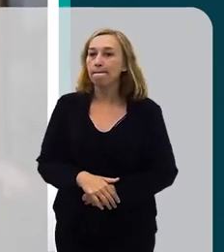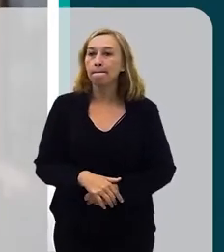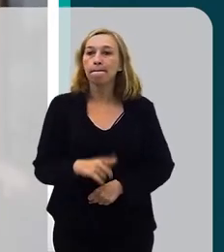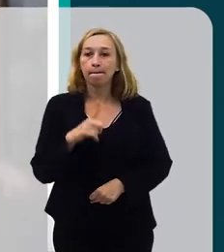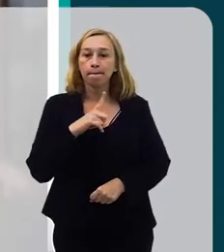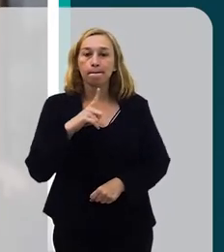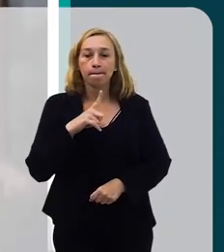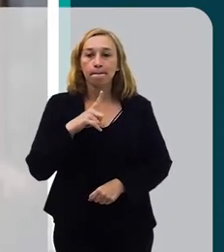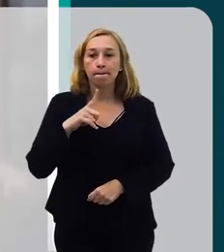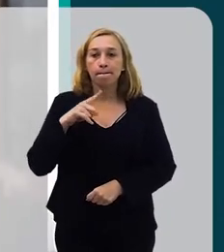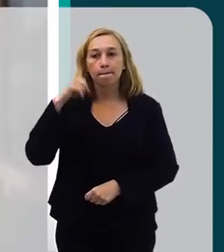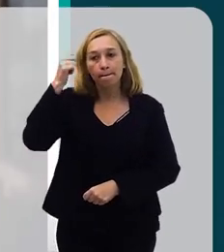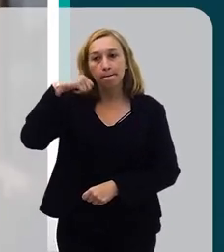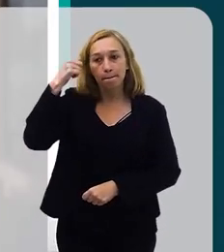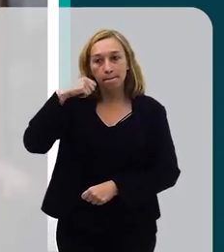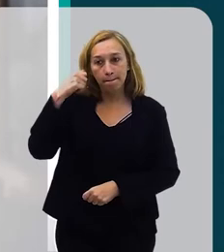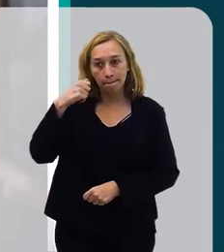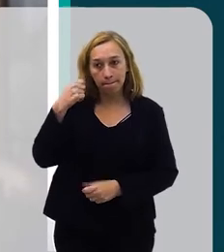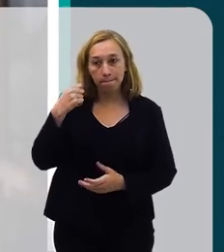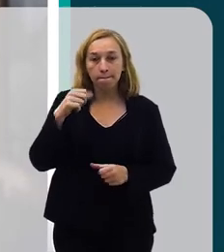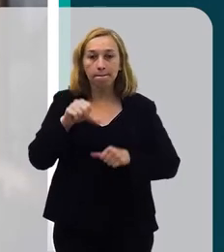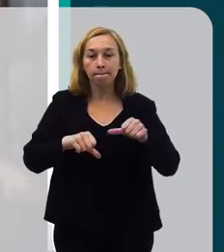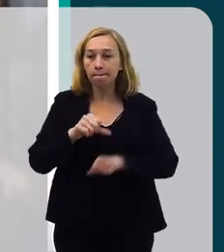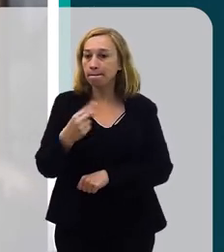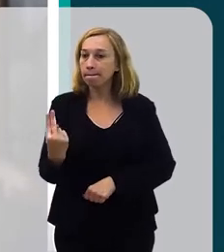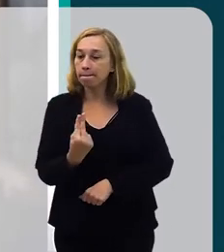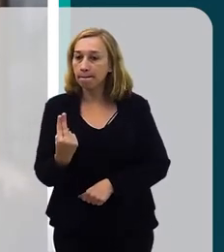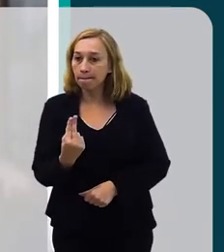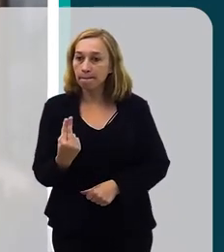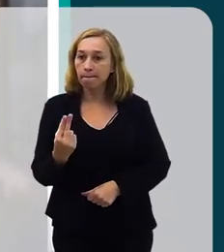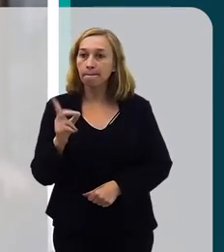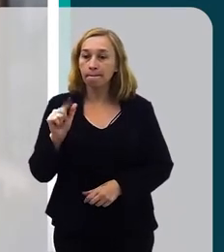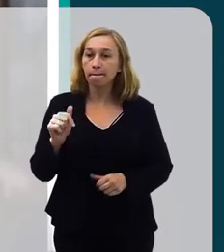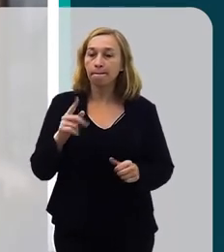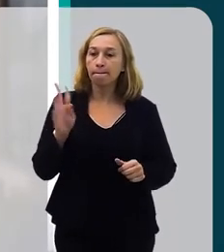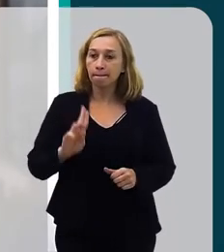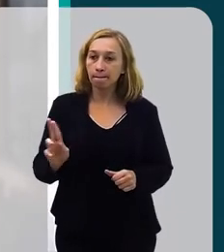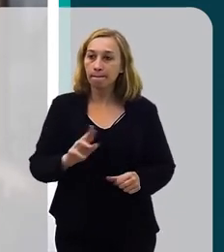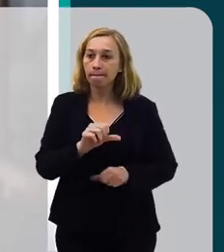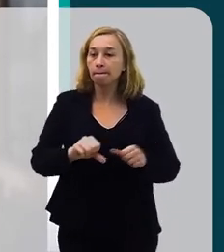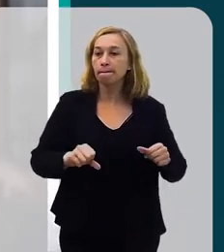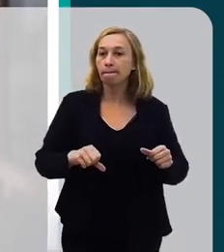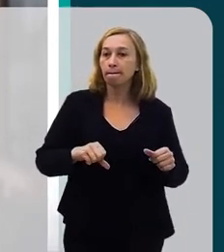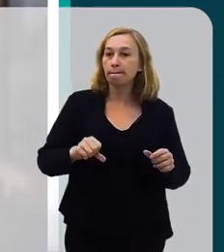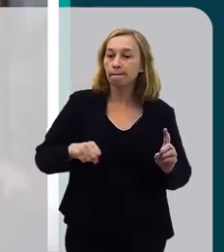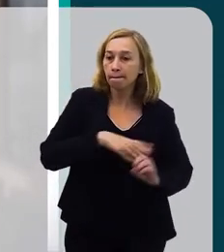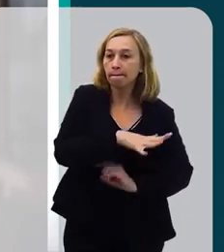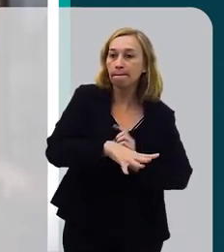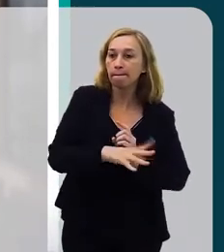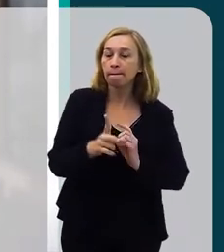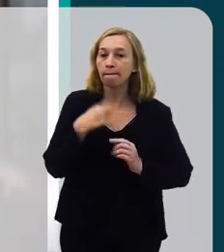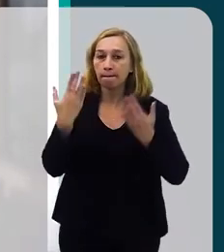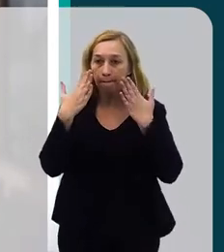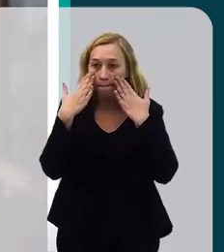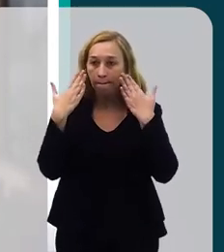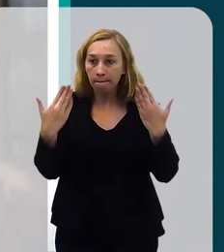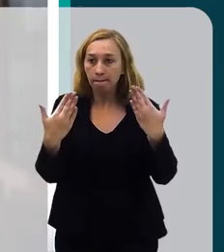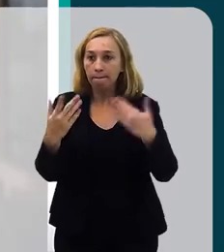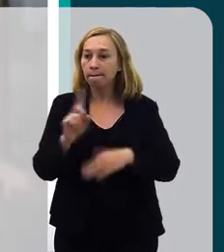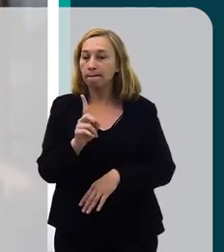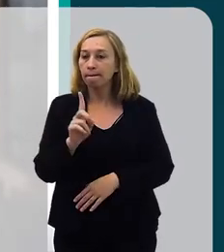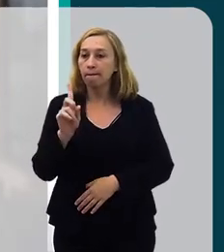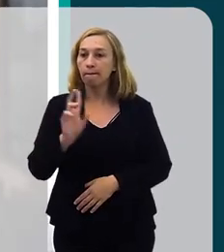Sim, mas tem artistas, né? Os artistas que trocam de nome Isso. seria o nome social, né? É o nome Sim. como ele